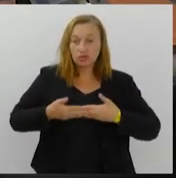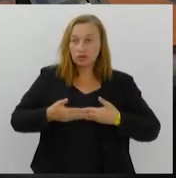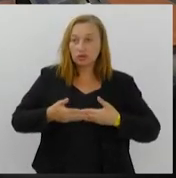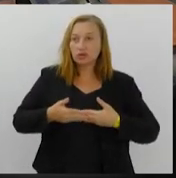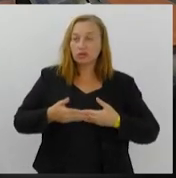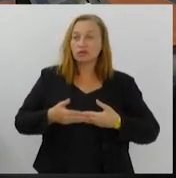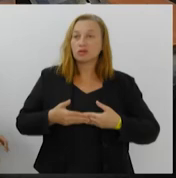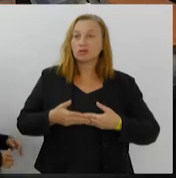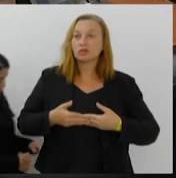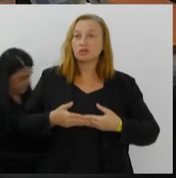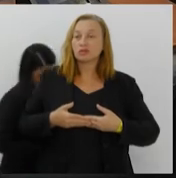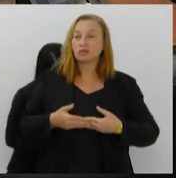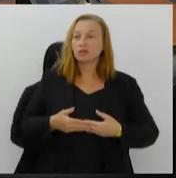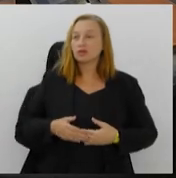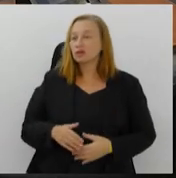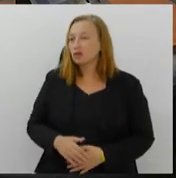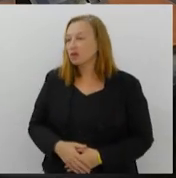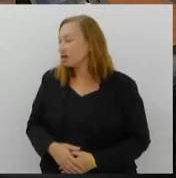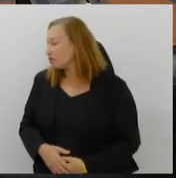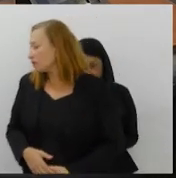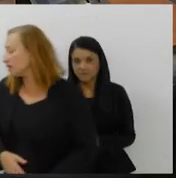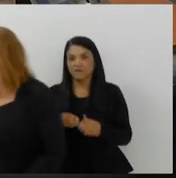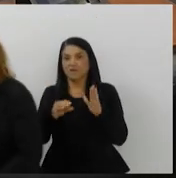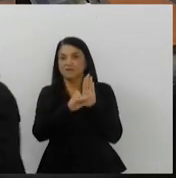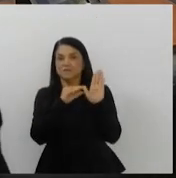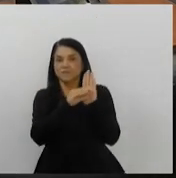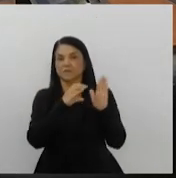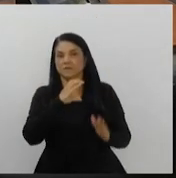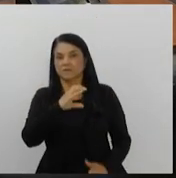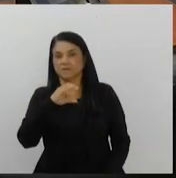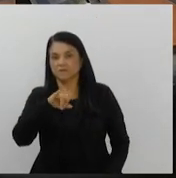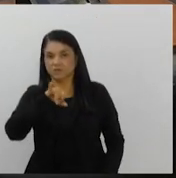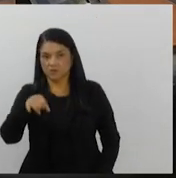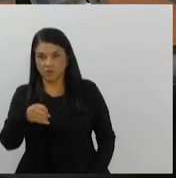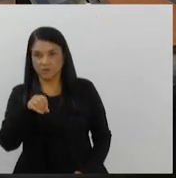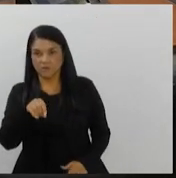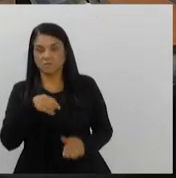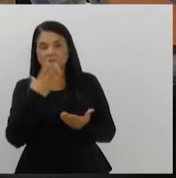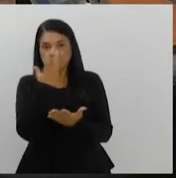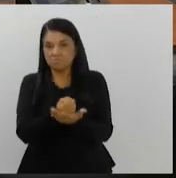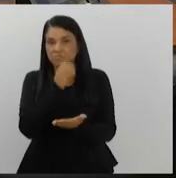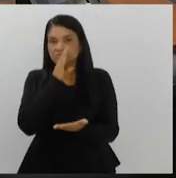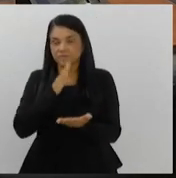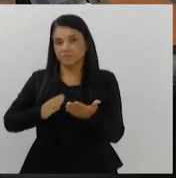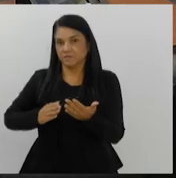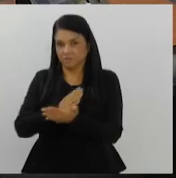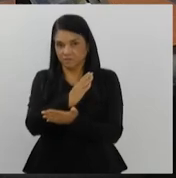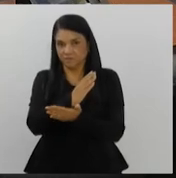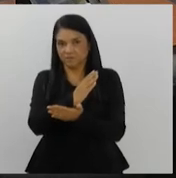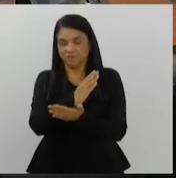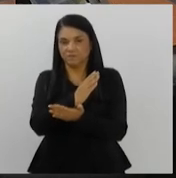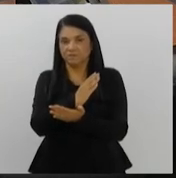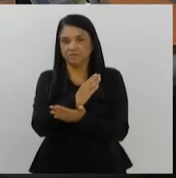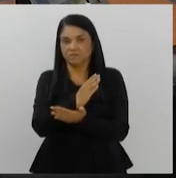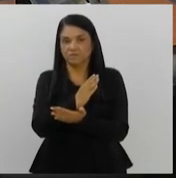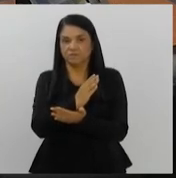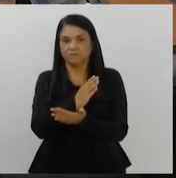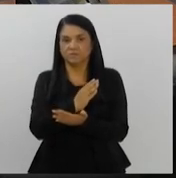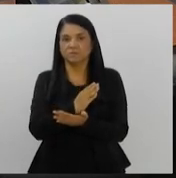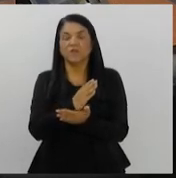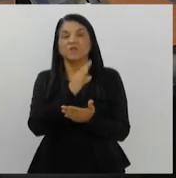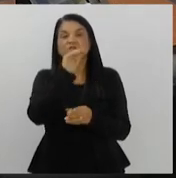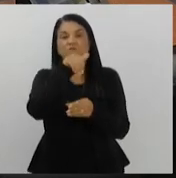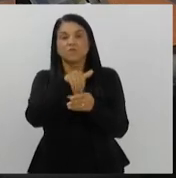encerrada a discussão. Em votação, as emendas da CCJ. Os senhores que aprovam, permaneçam como estão. Aprovado.